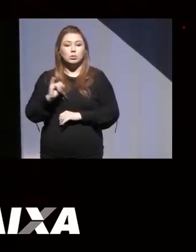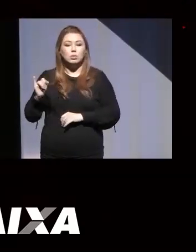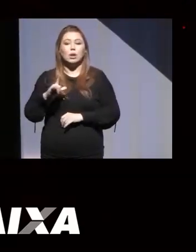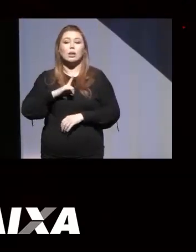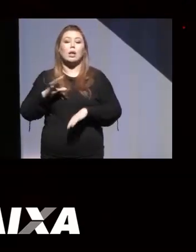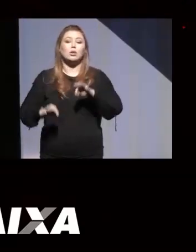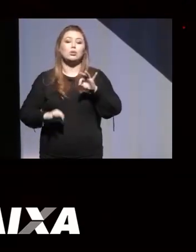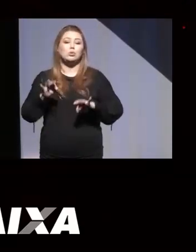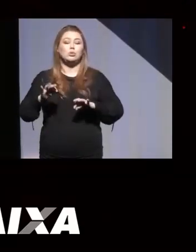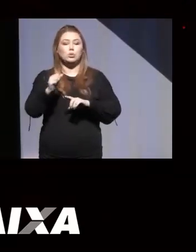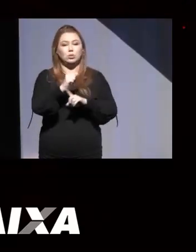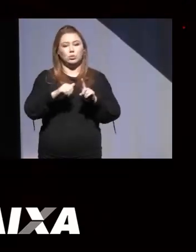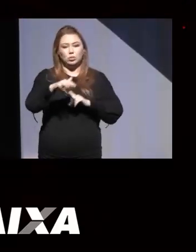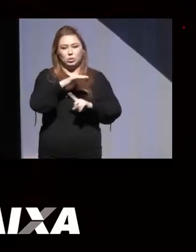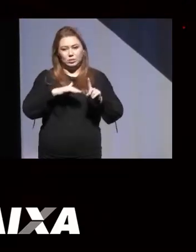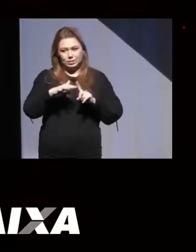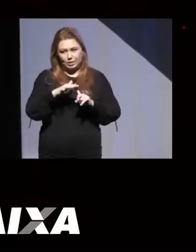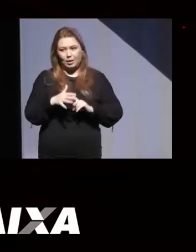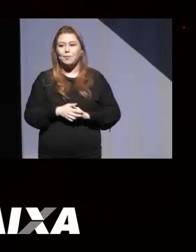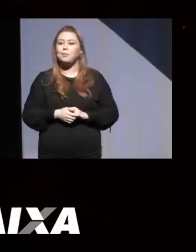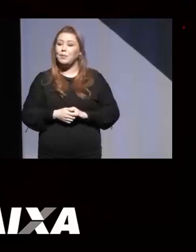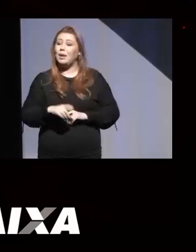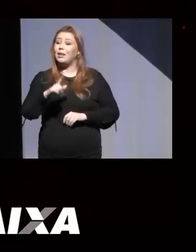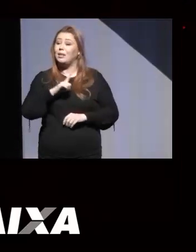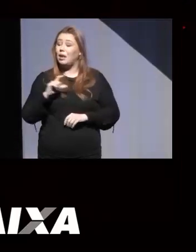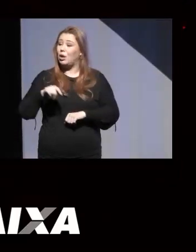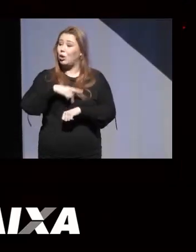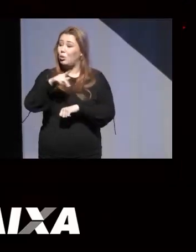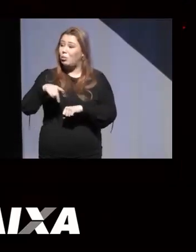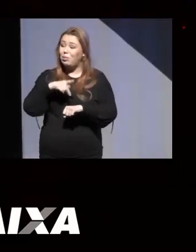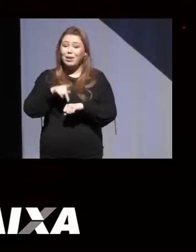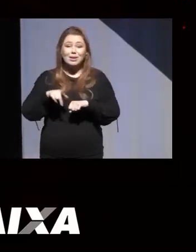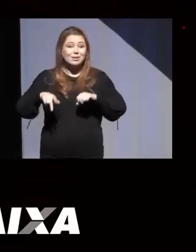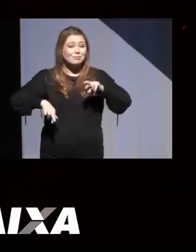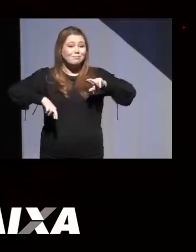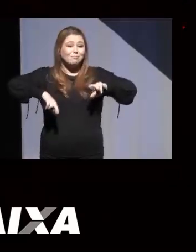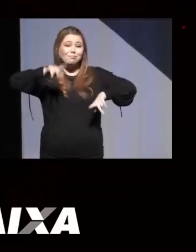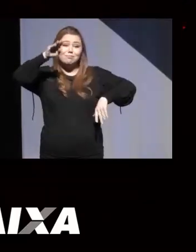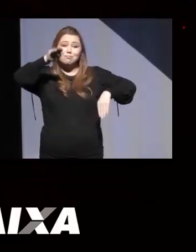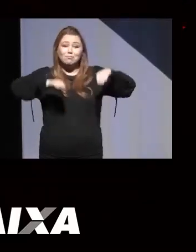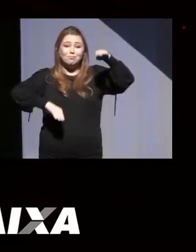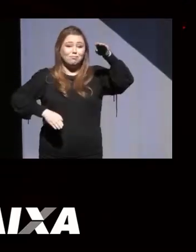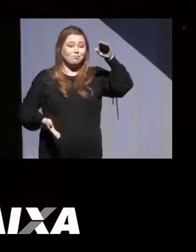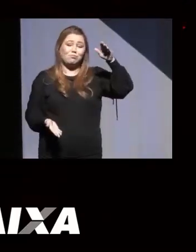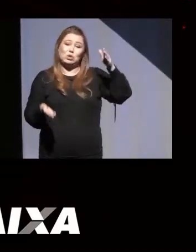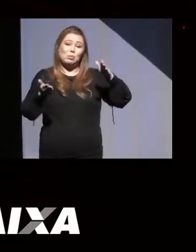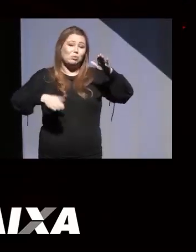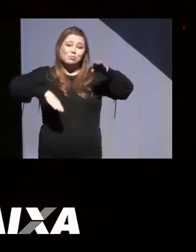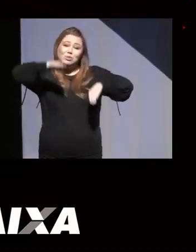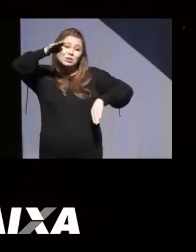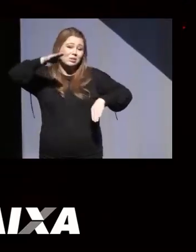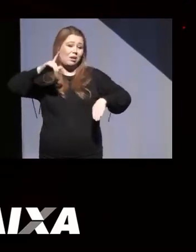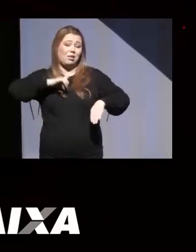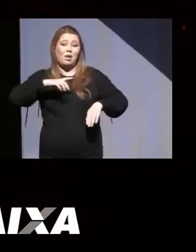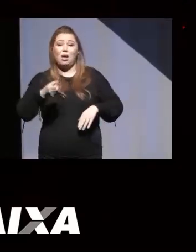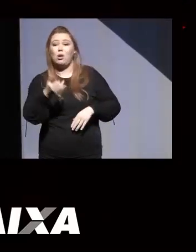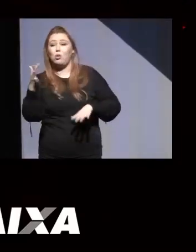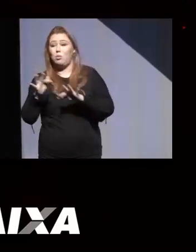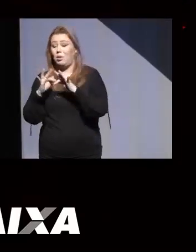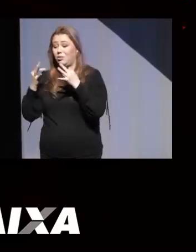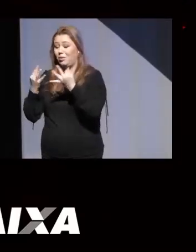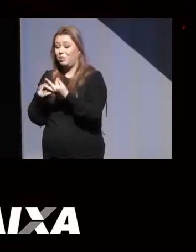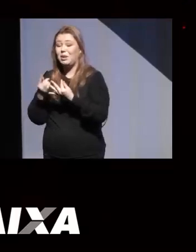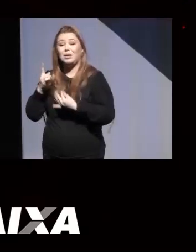social. Nós temos um país altamente desigual, com famílias com